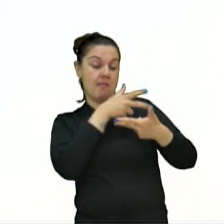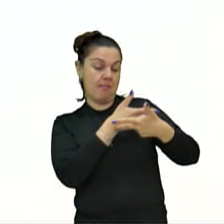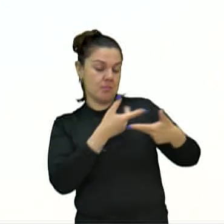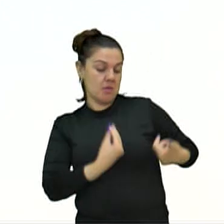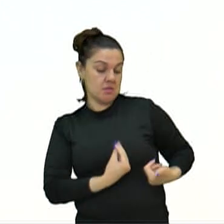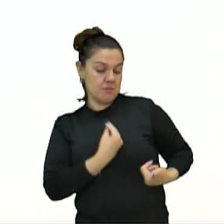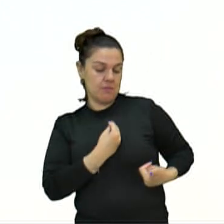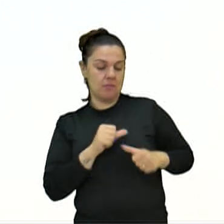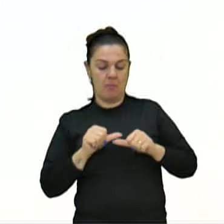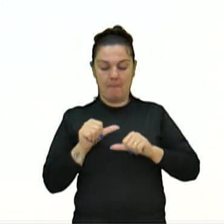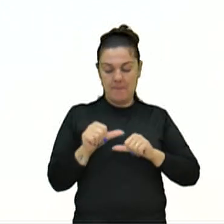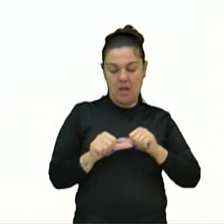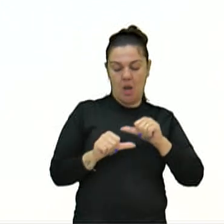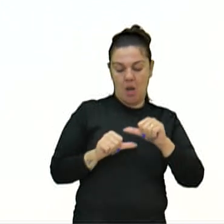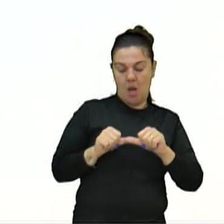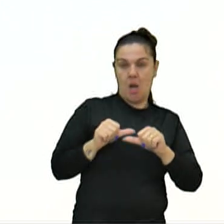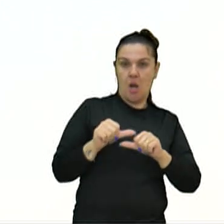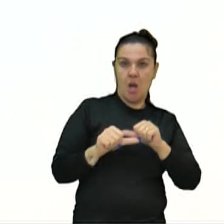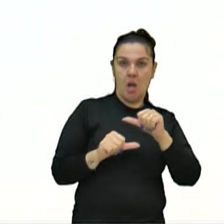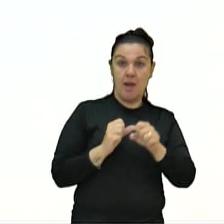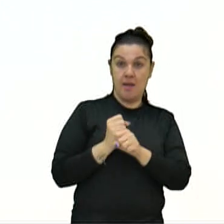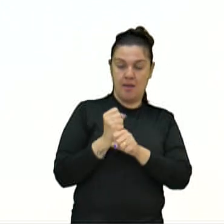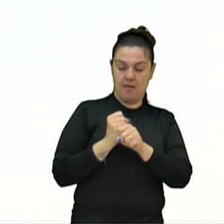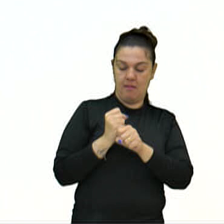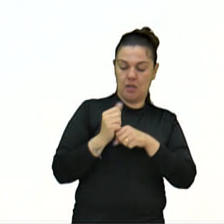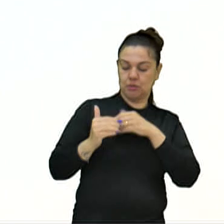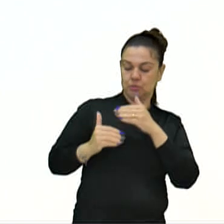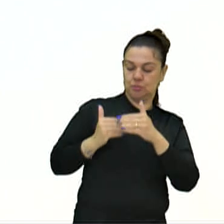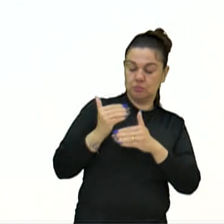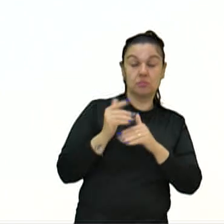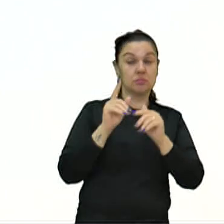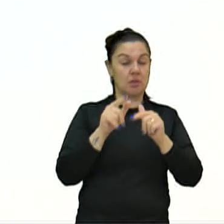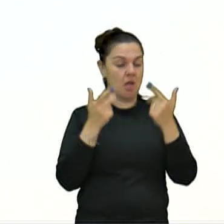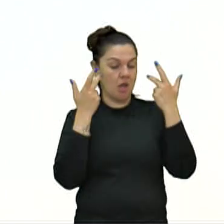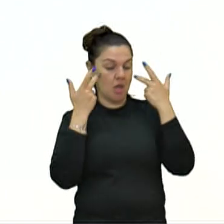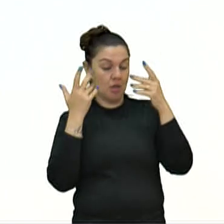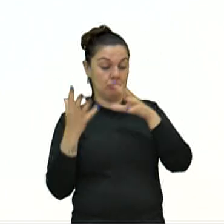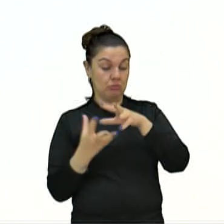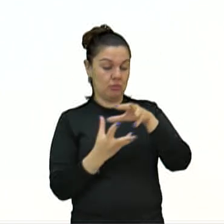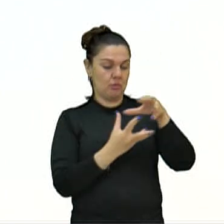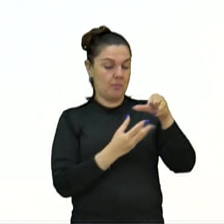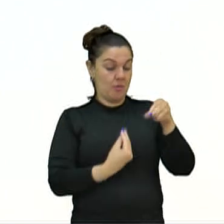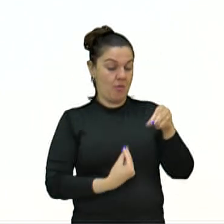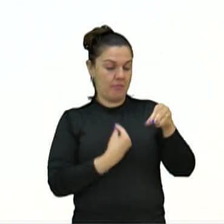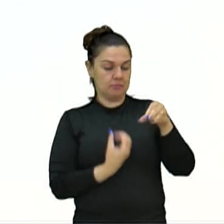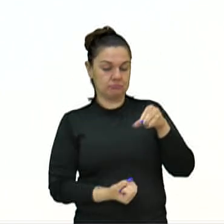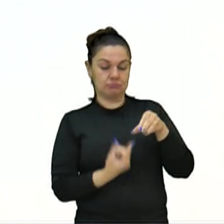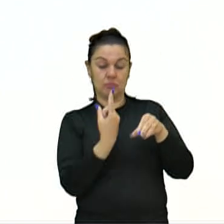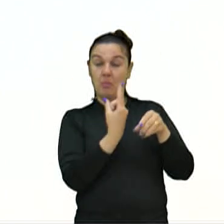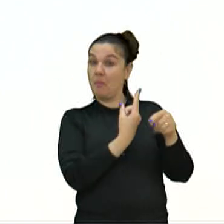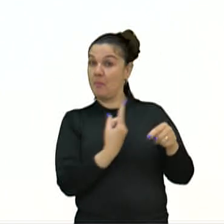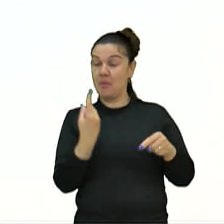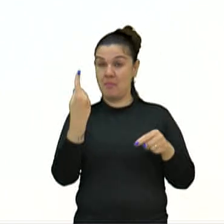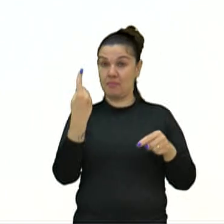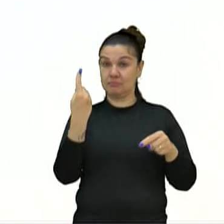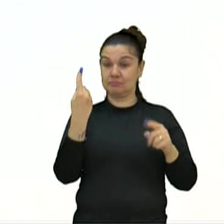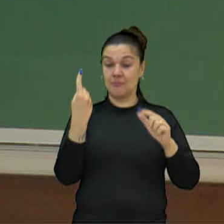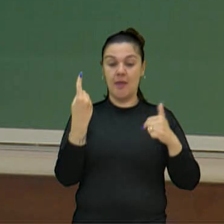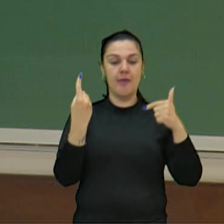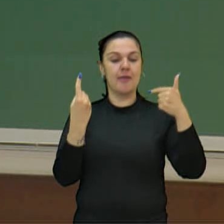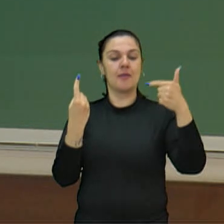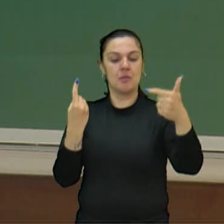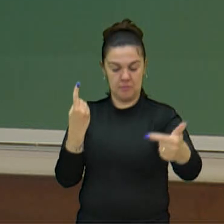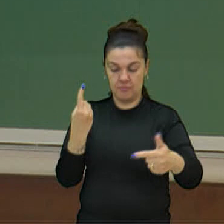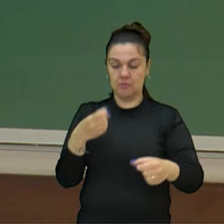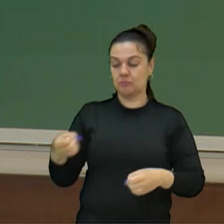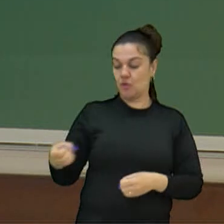que elas evoluem ao longo do tempo. Tem uma origem comum, então acredita que a vida surgiu na Terra uma única vez e a partir dessa única